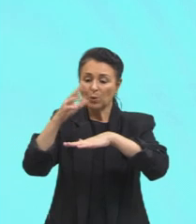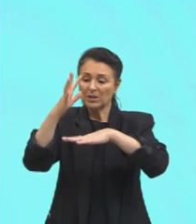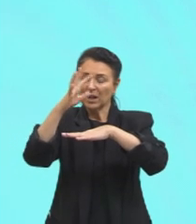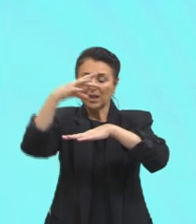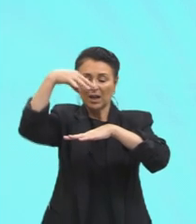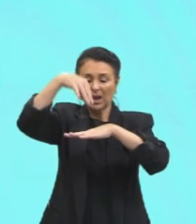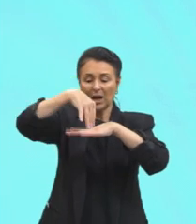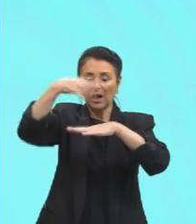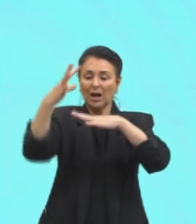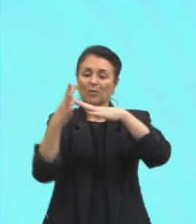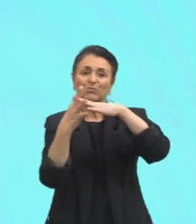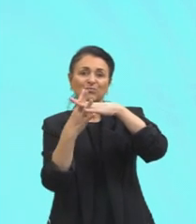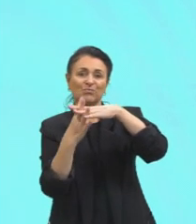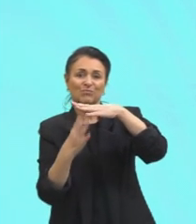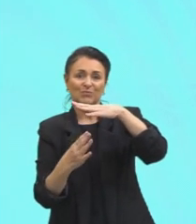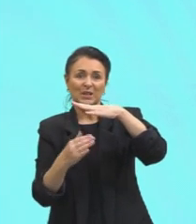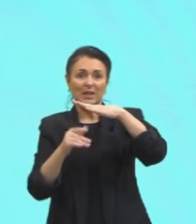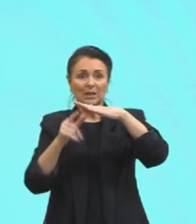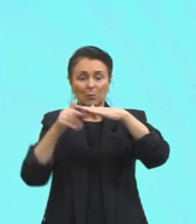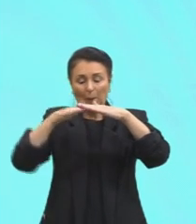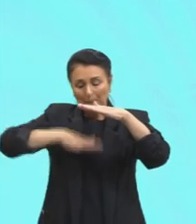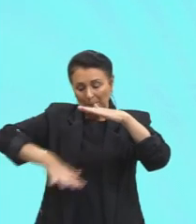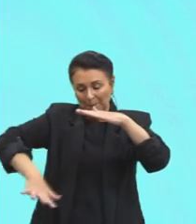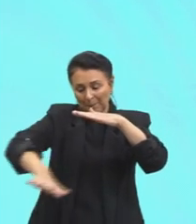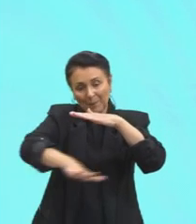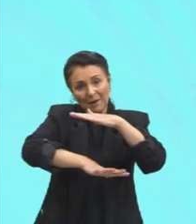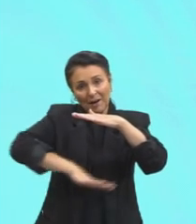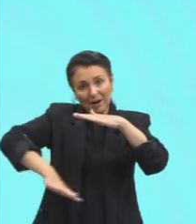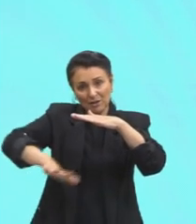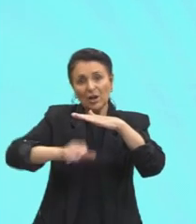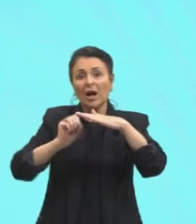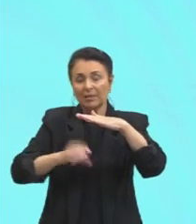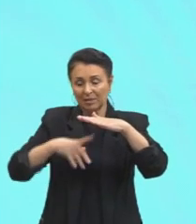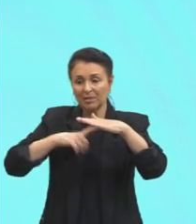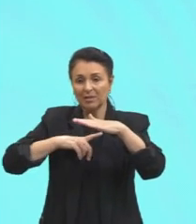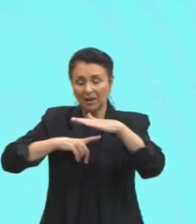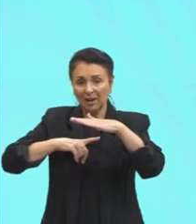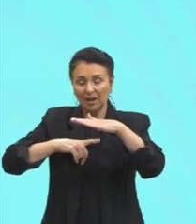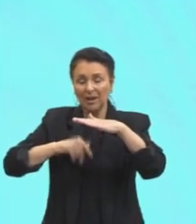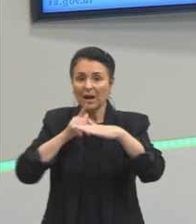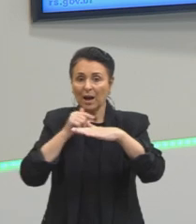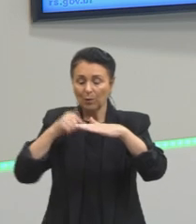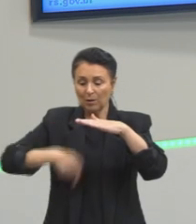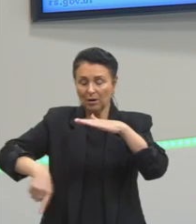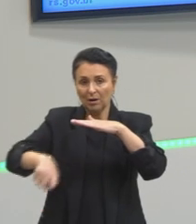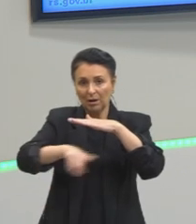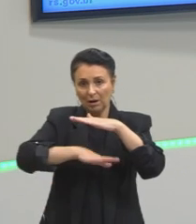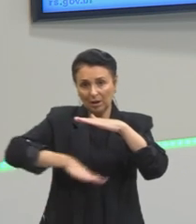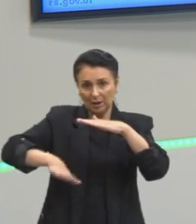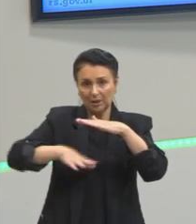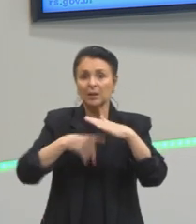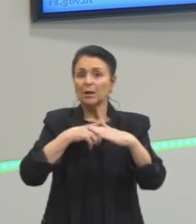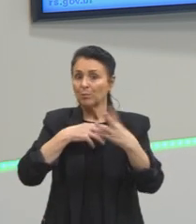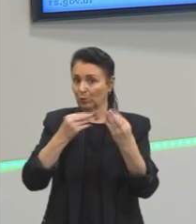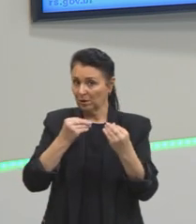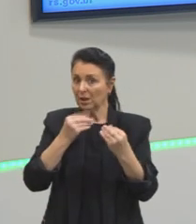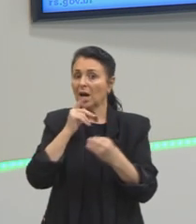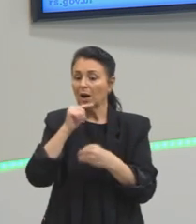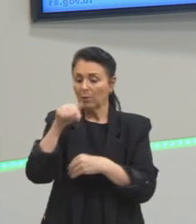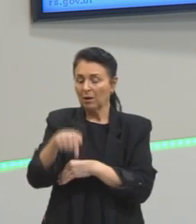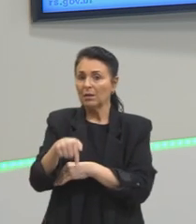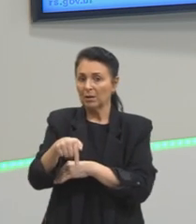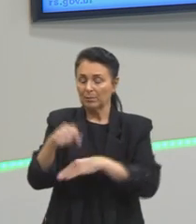mais abaixo por exemplo Tu tem uma a é de aquífero né E aí ele é colocado dessa dessa maneira tem bastante água tá